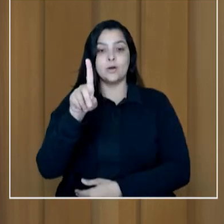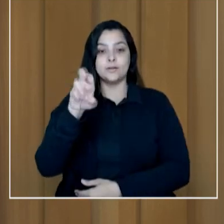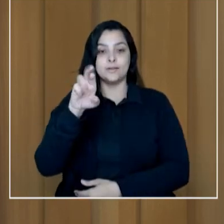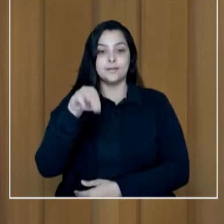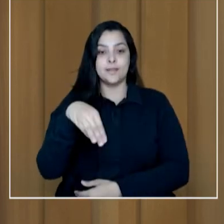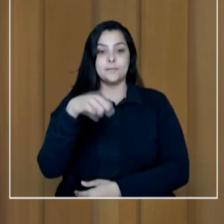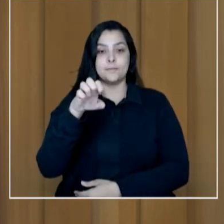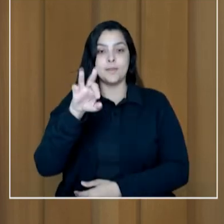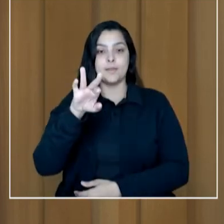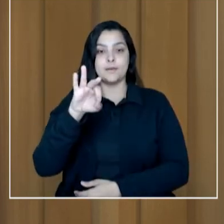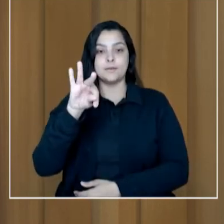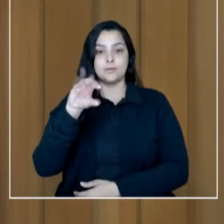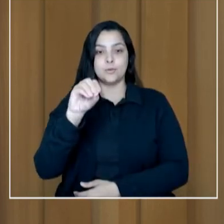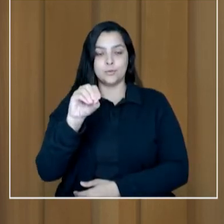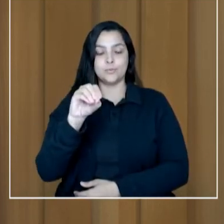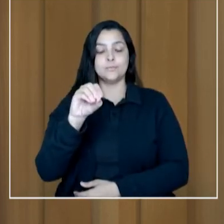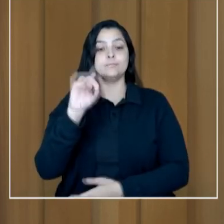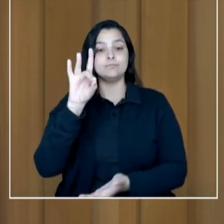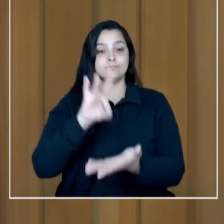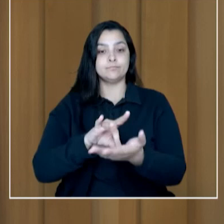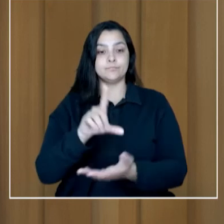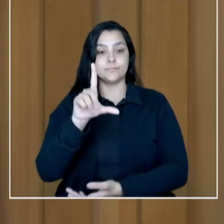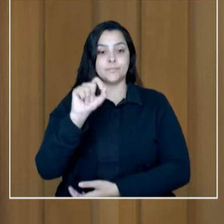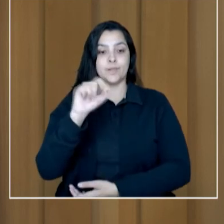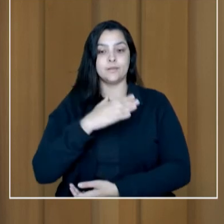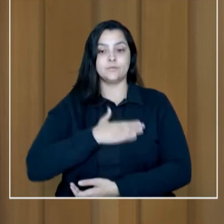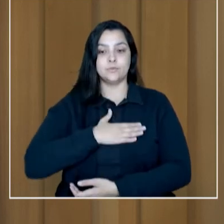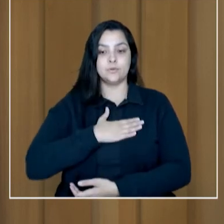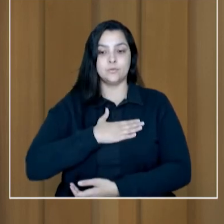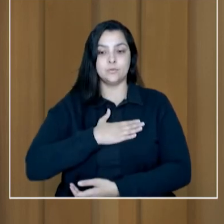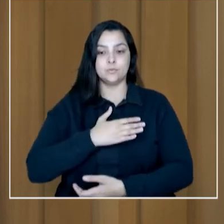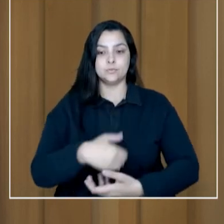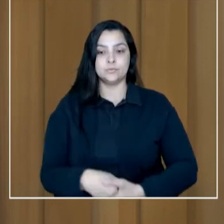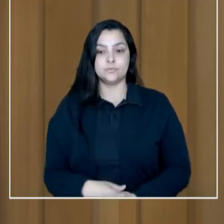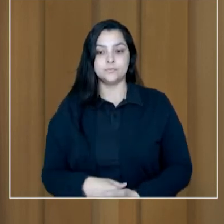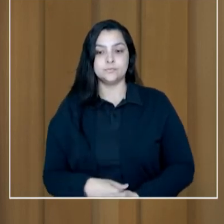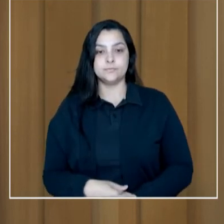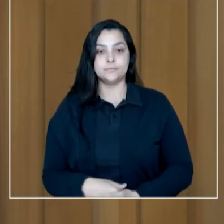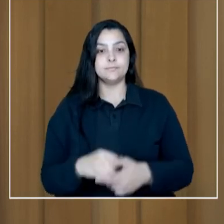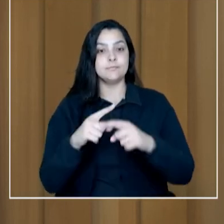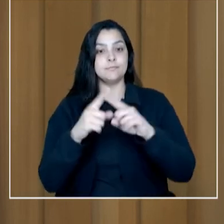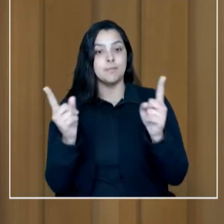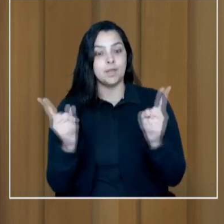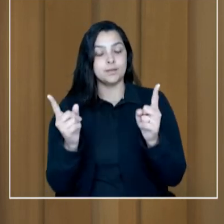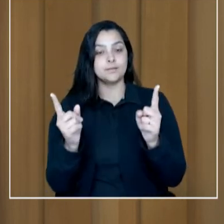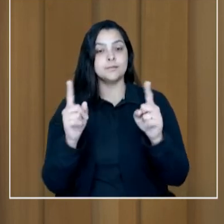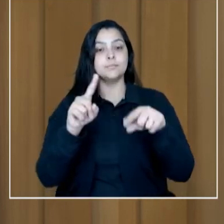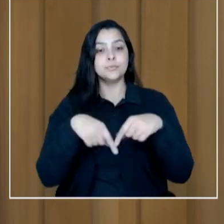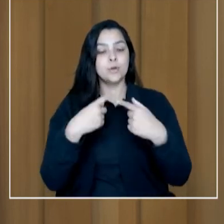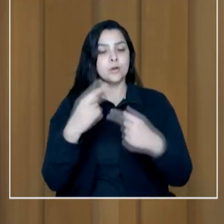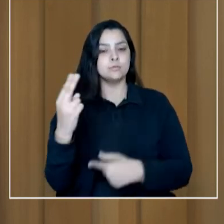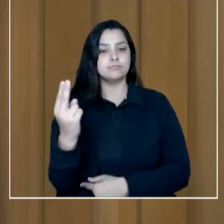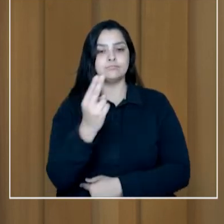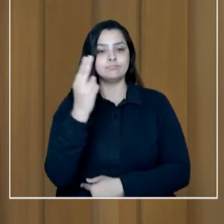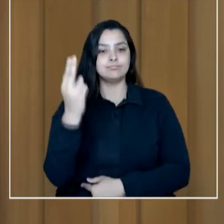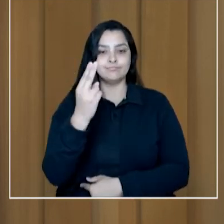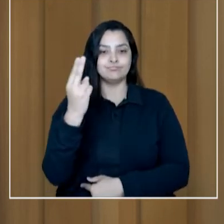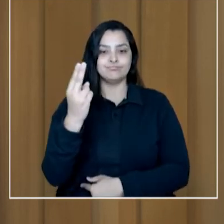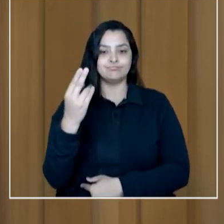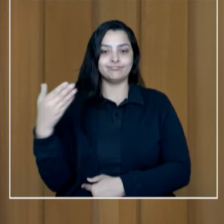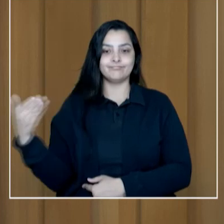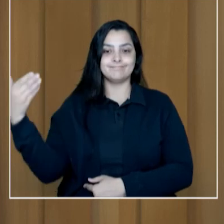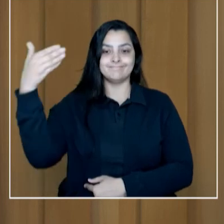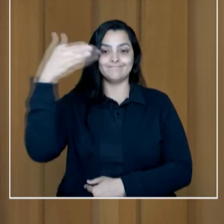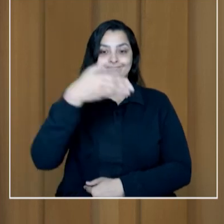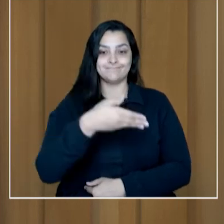Trabalho foi realizada no dia 10 de agosto. Entretanto, diante da impossibilidade de